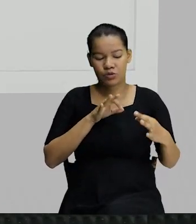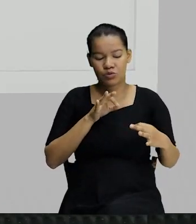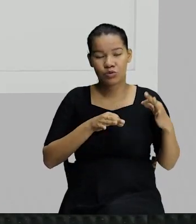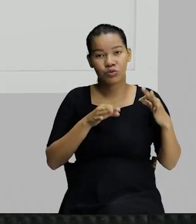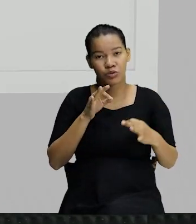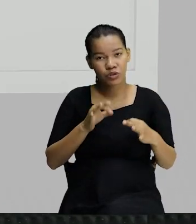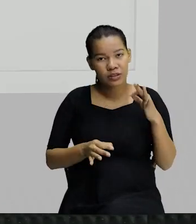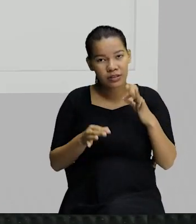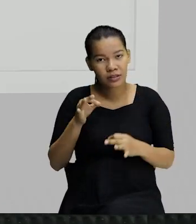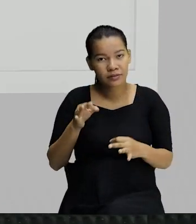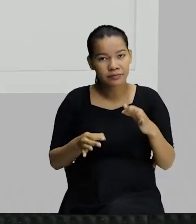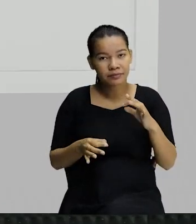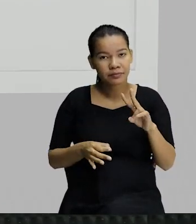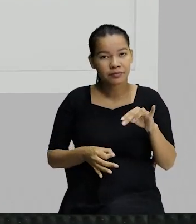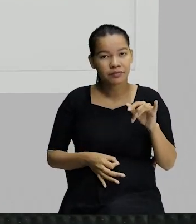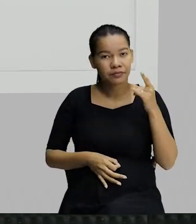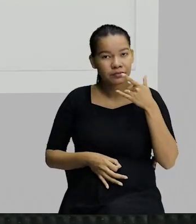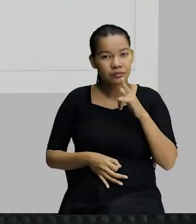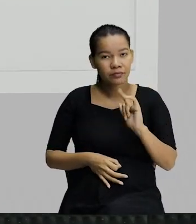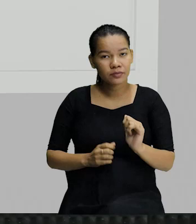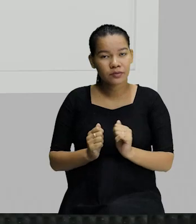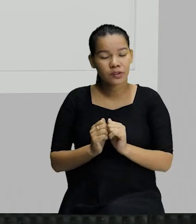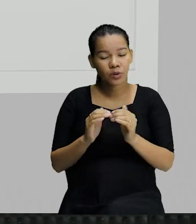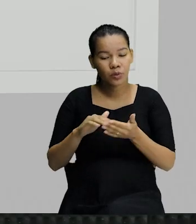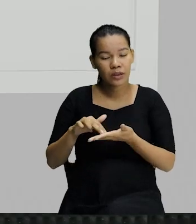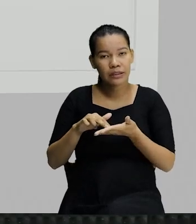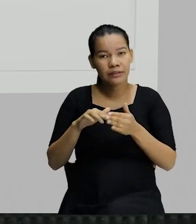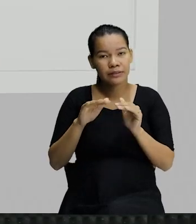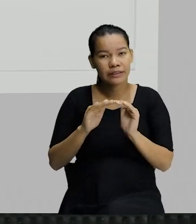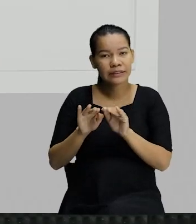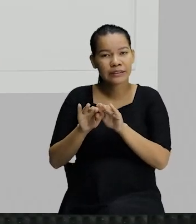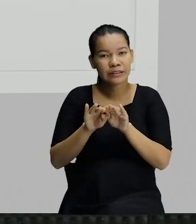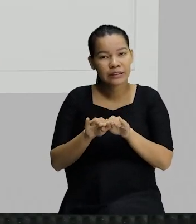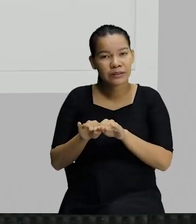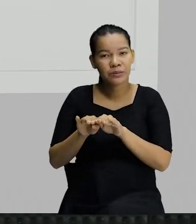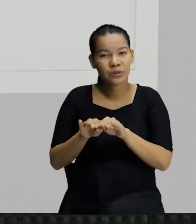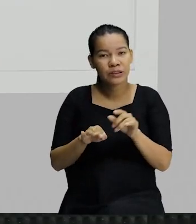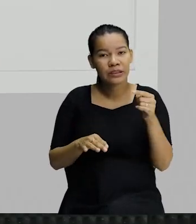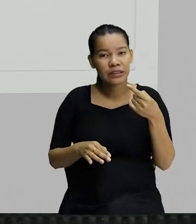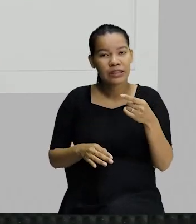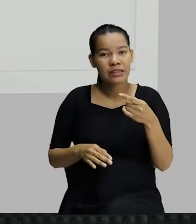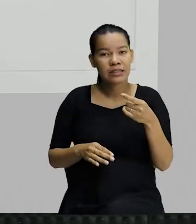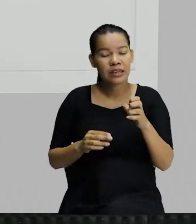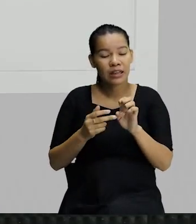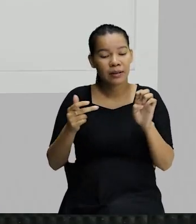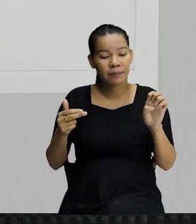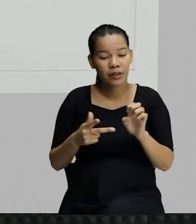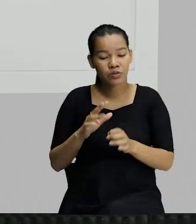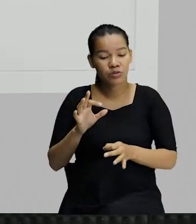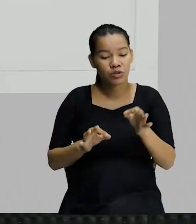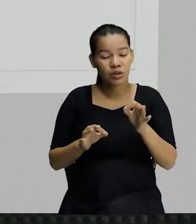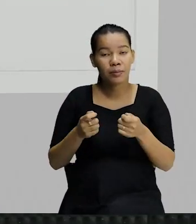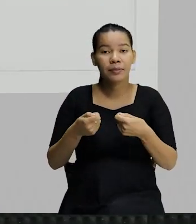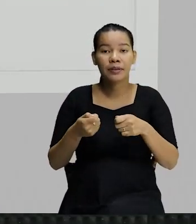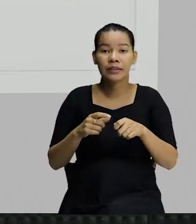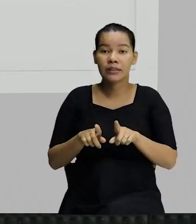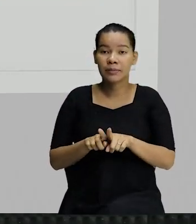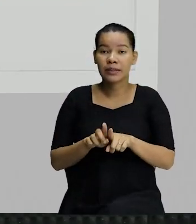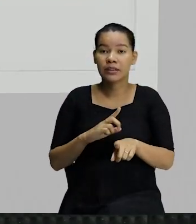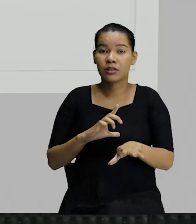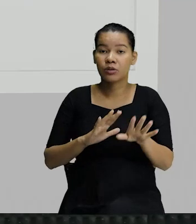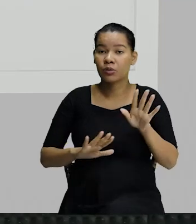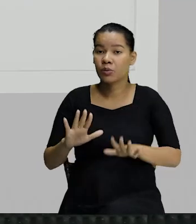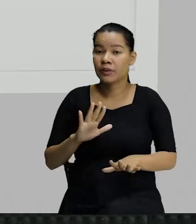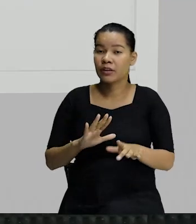A justiça ela vai ser alcançada com este equilíbrio, justamente. E aí, neste elemento justiça, eu vou ter que tomar muito cuidado, porque